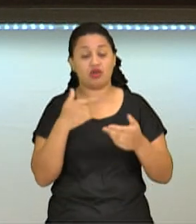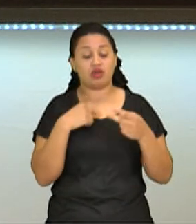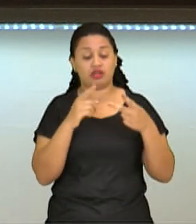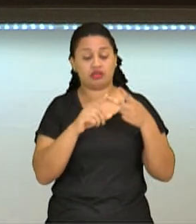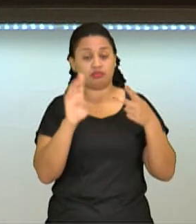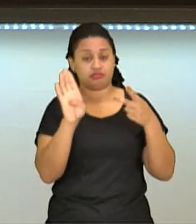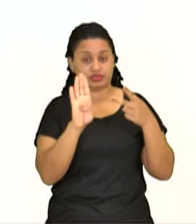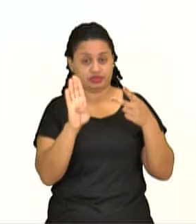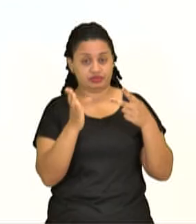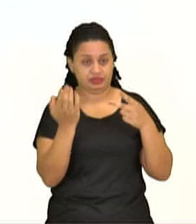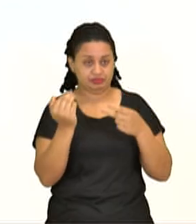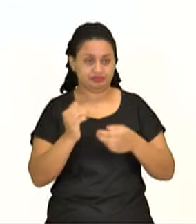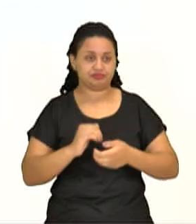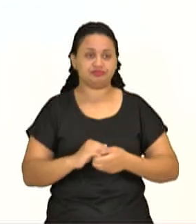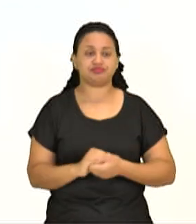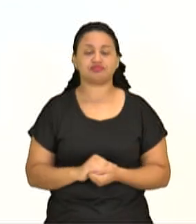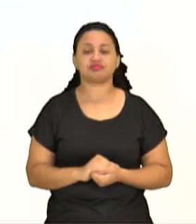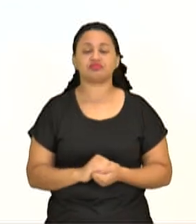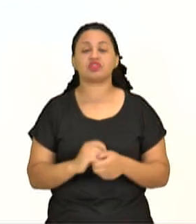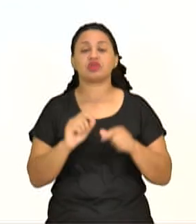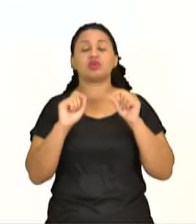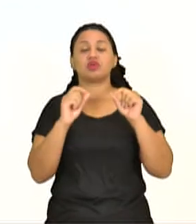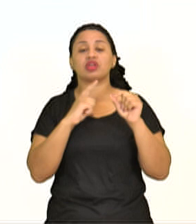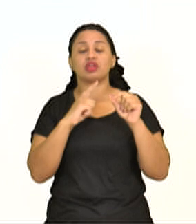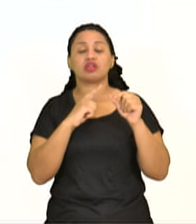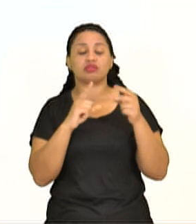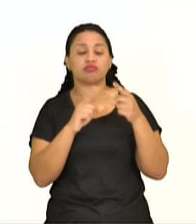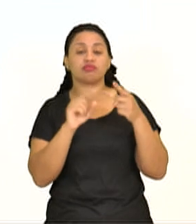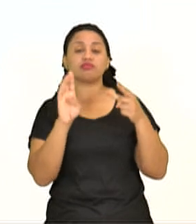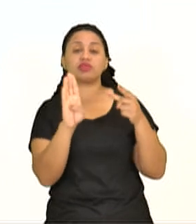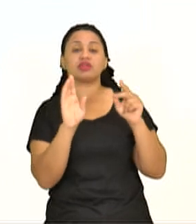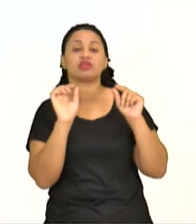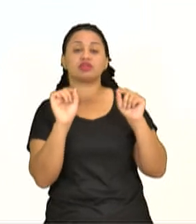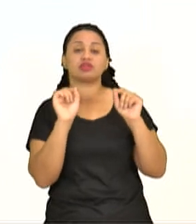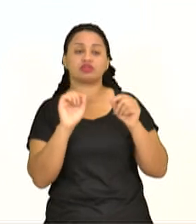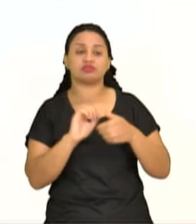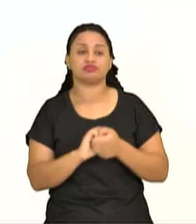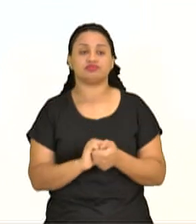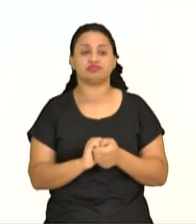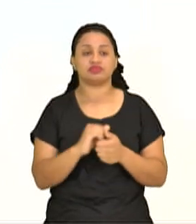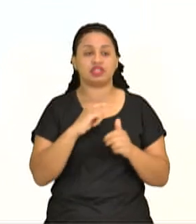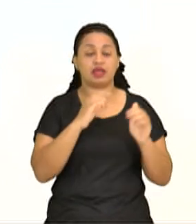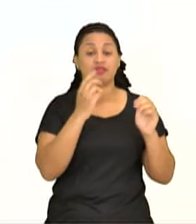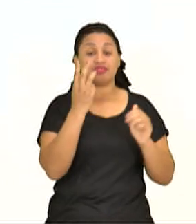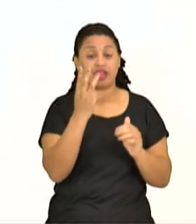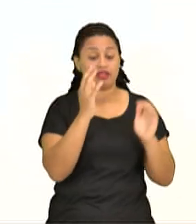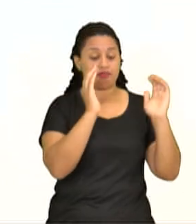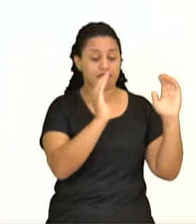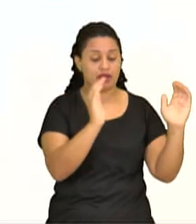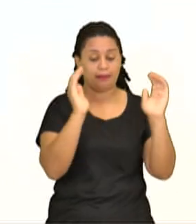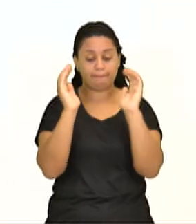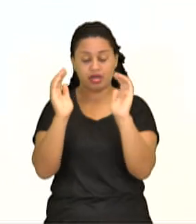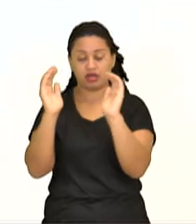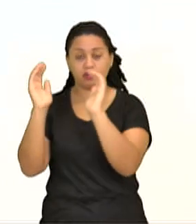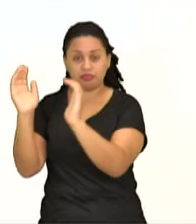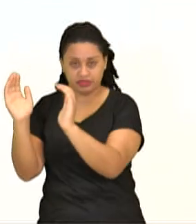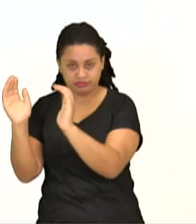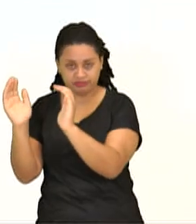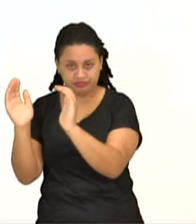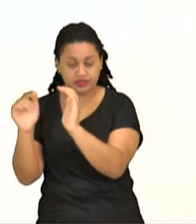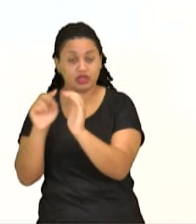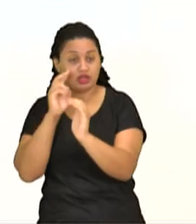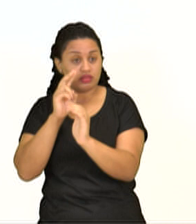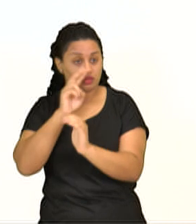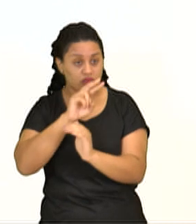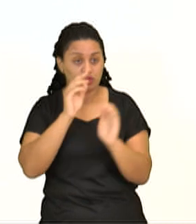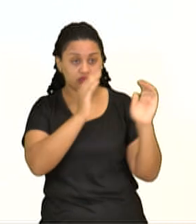B? Vamos para a letra B. O que a gente tem aqui na letra B? Tenho 3 parênteses que precisam ser olhados como